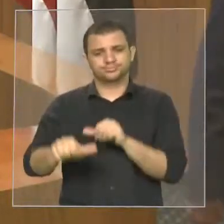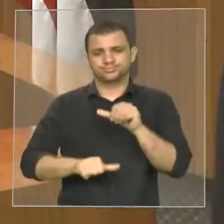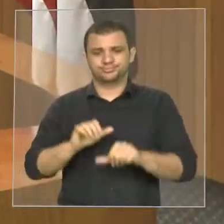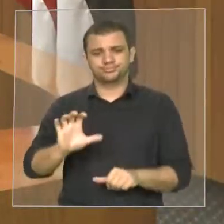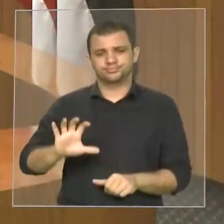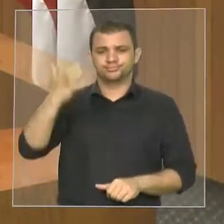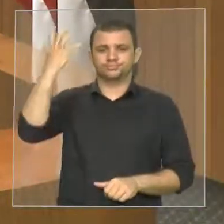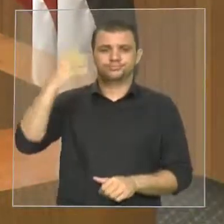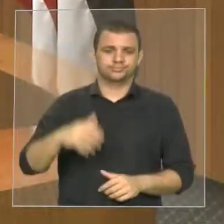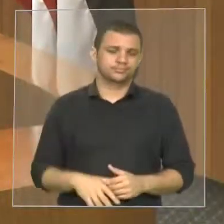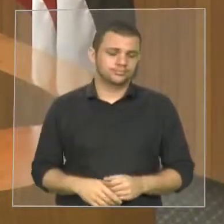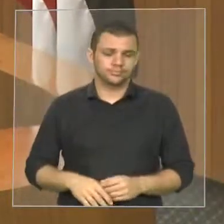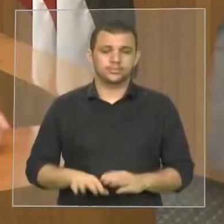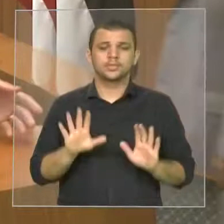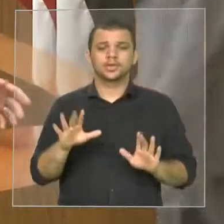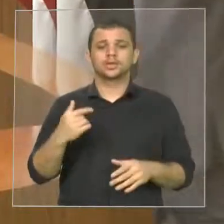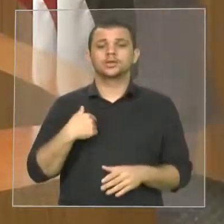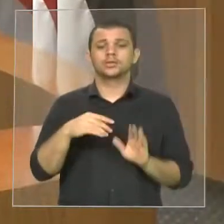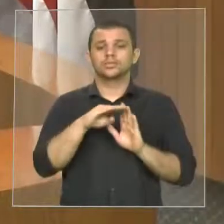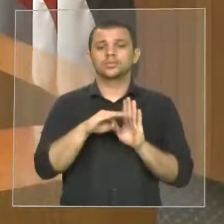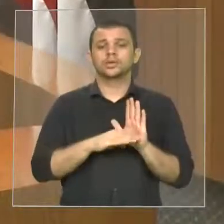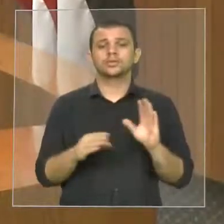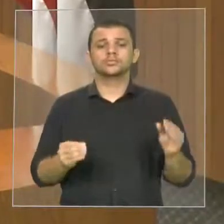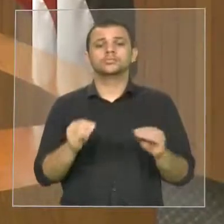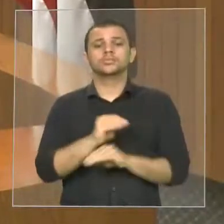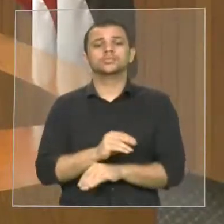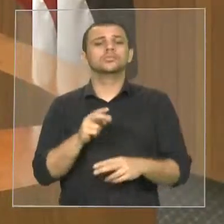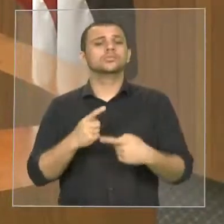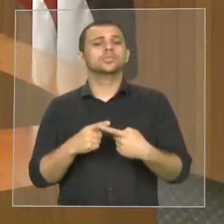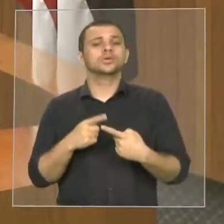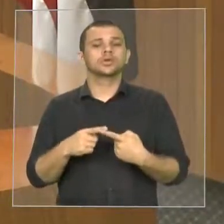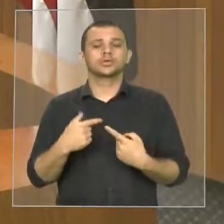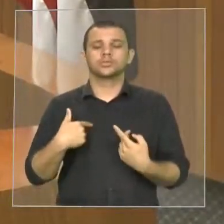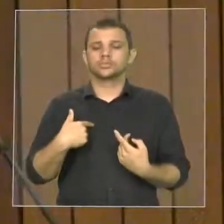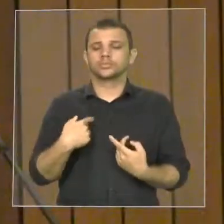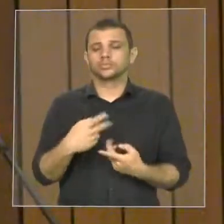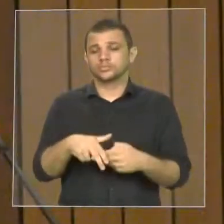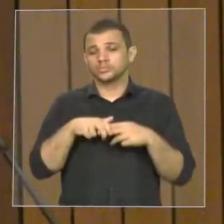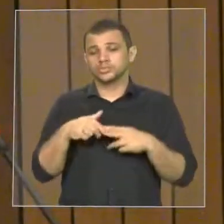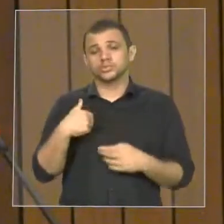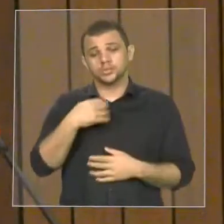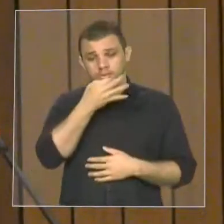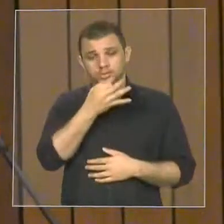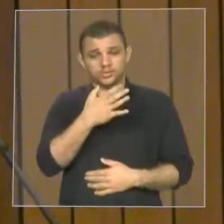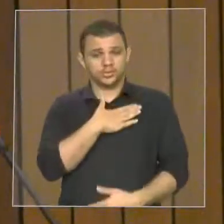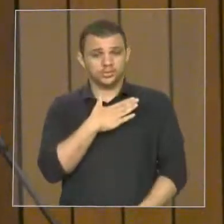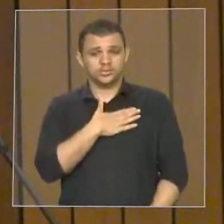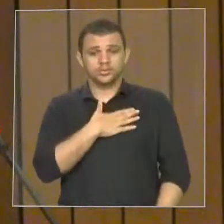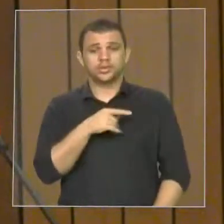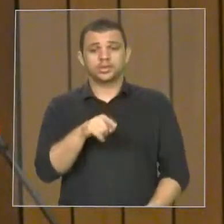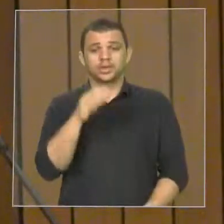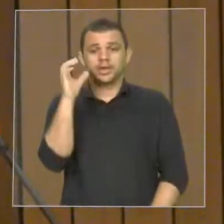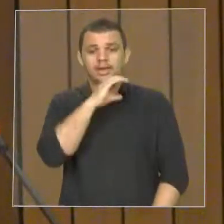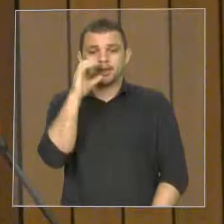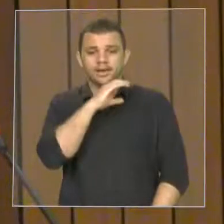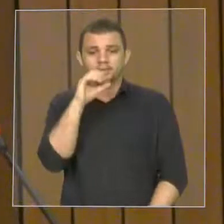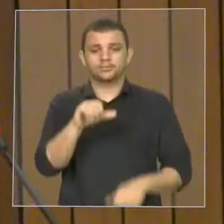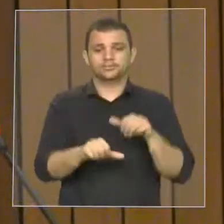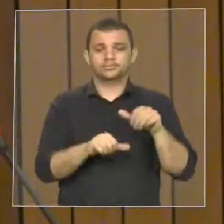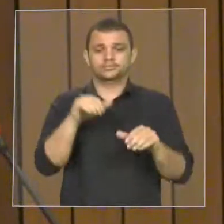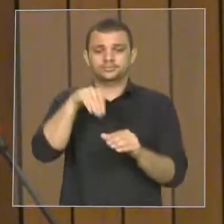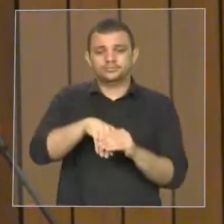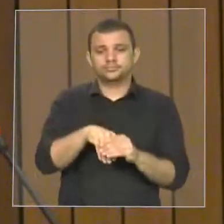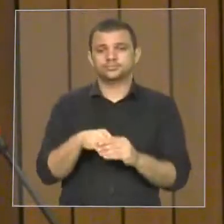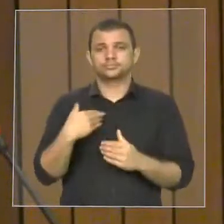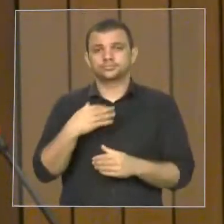contra a inversão de pauta? Porque eu também sou contra a urgência do referido projeto. A emenda que foi apresentada pelo deputado Rogério Cafeteira, ela,